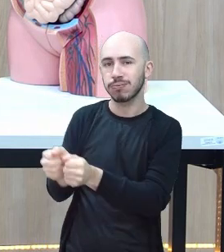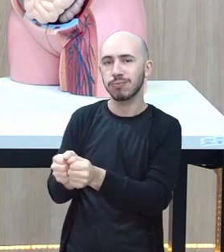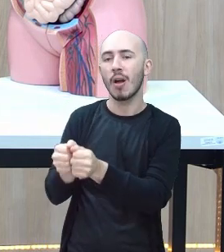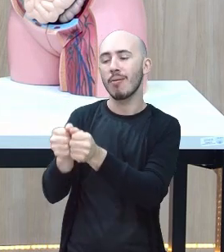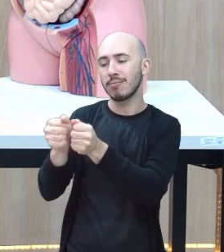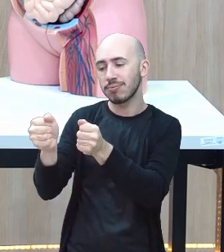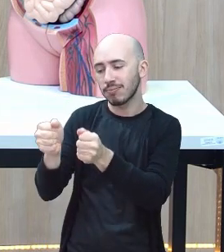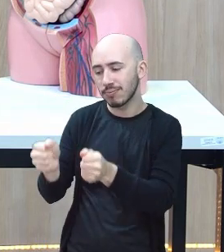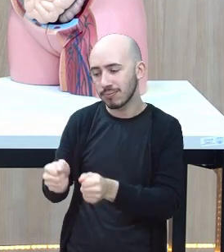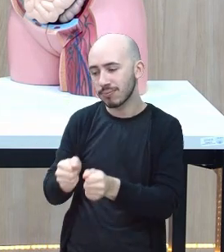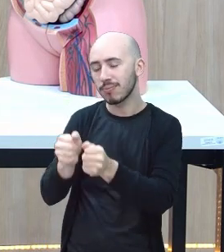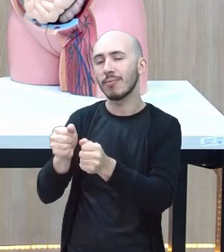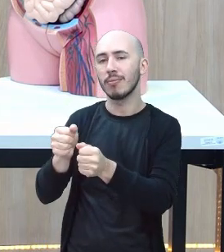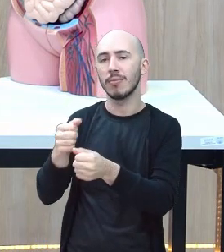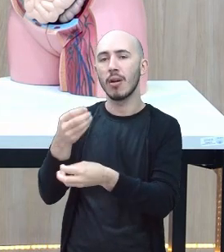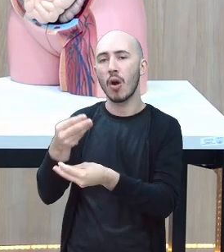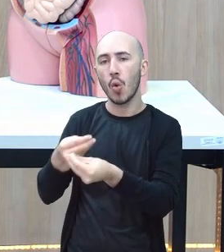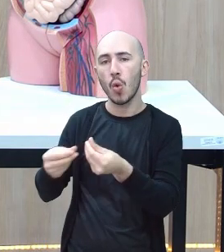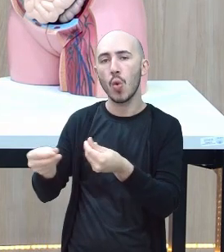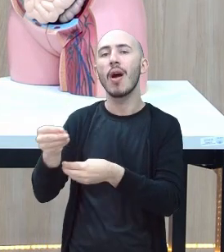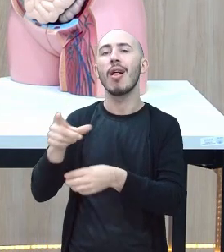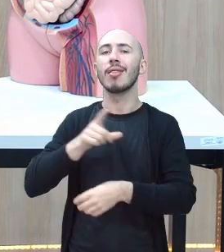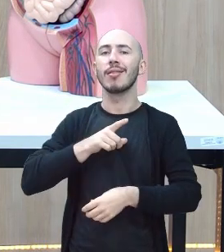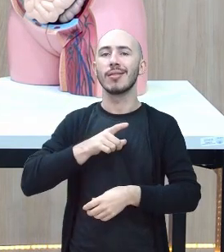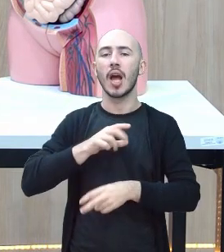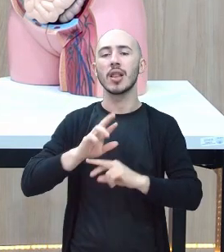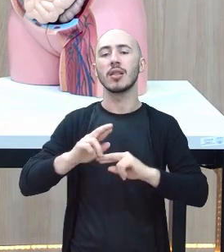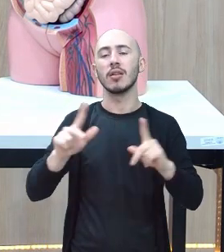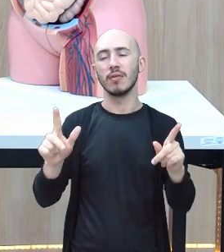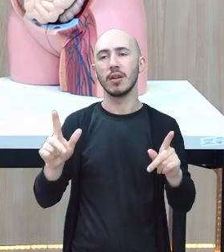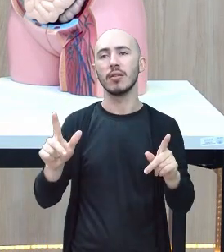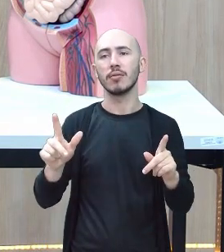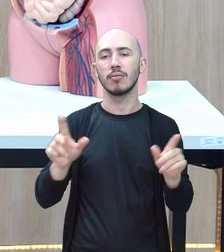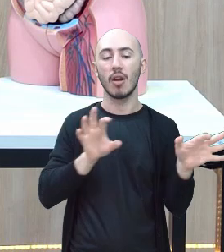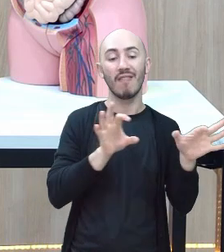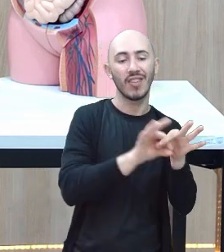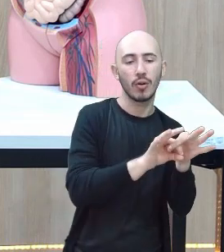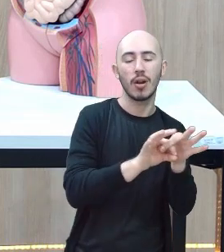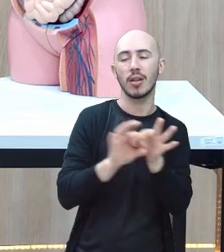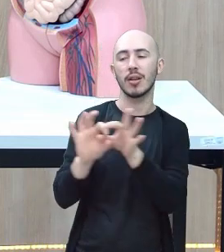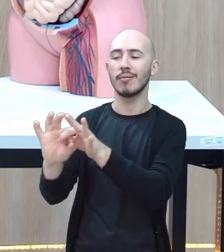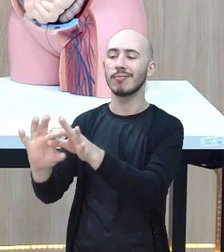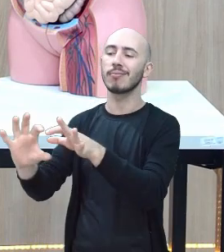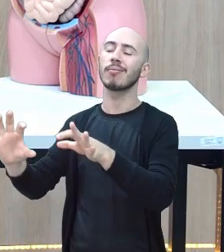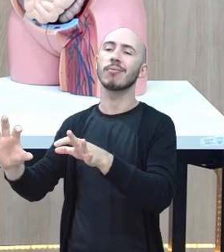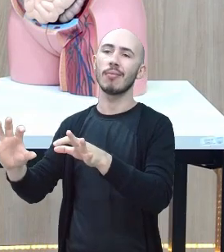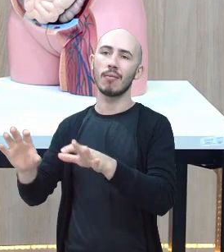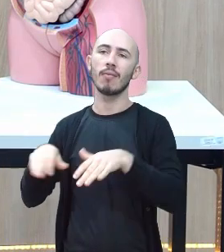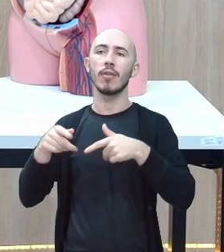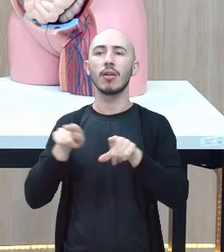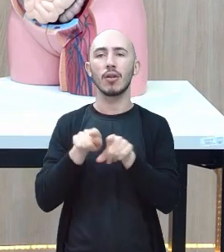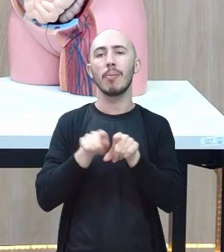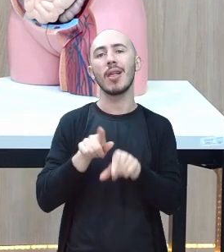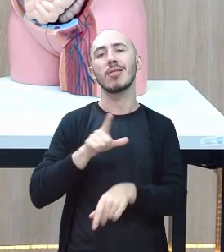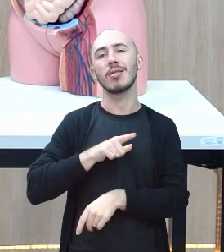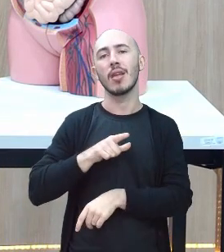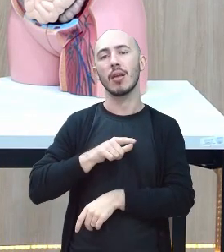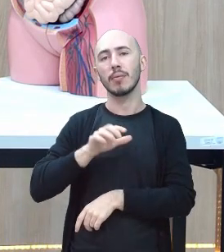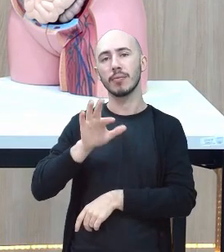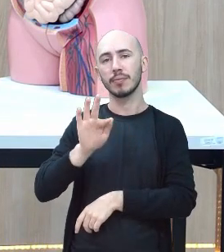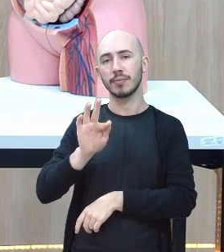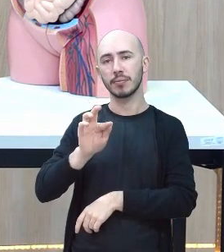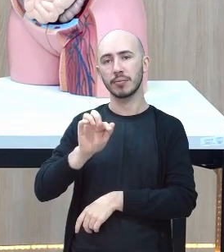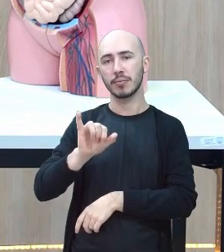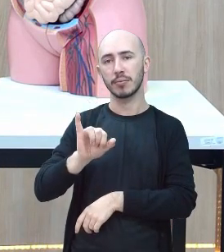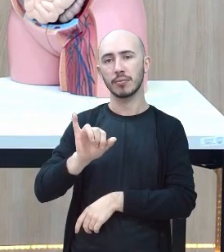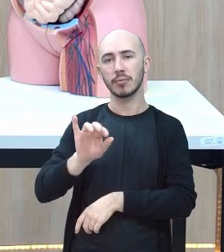espaço. E essa substância intercelular também possui uma grande quantidade de fibras, fazendo com que